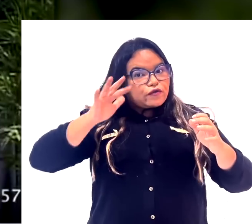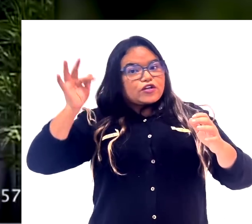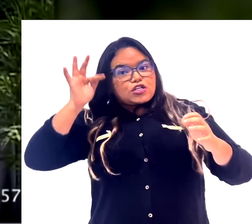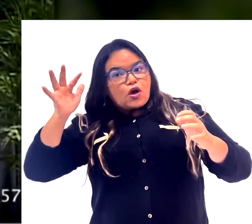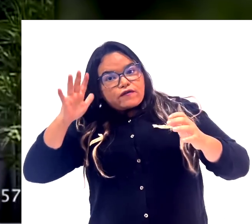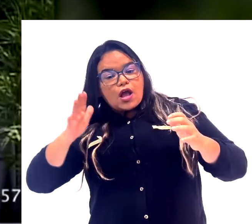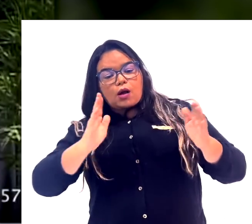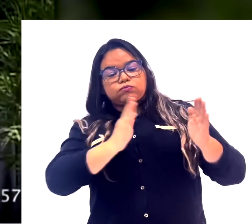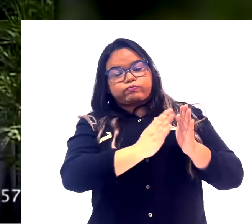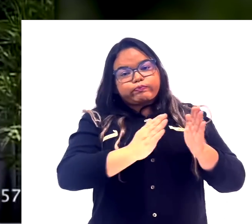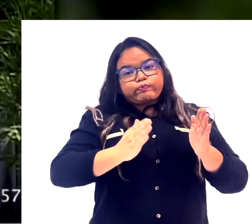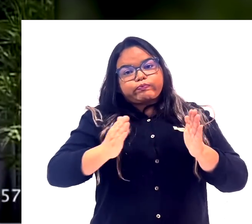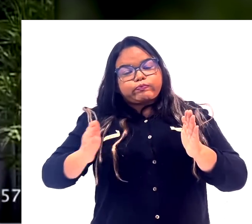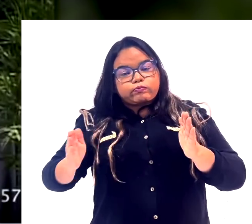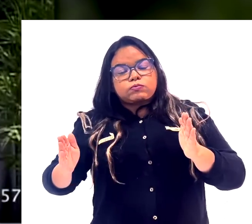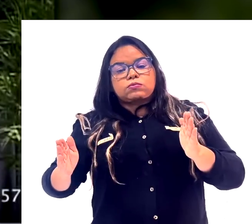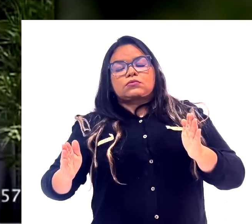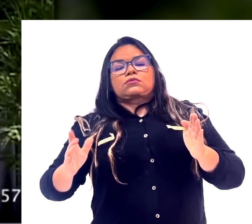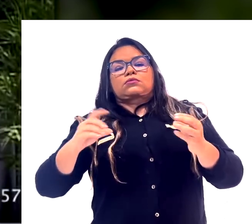tempo.